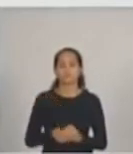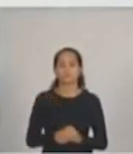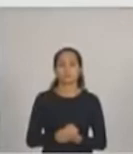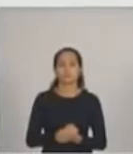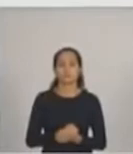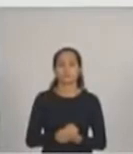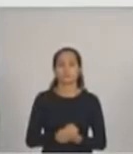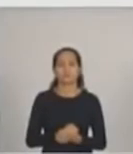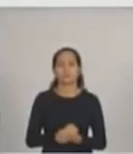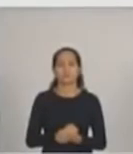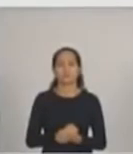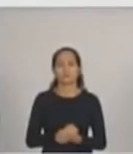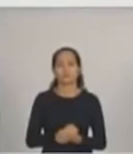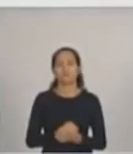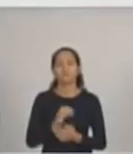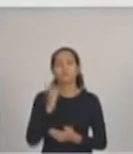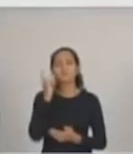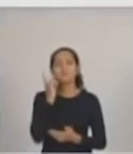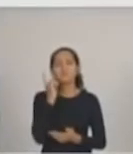Deputado Vandinho.